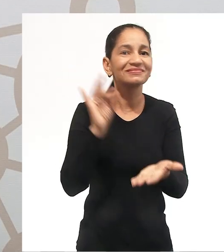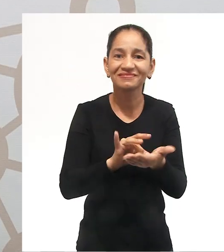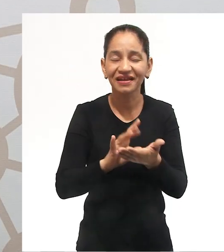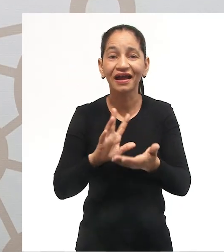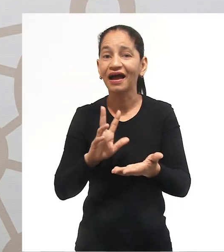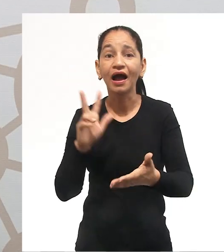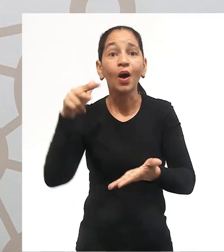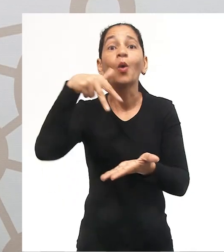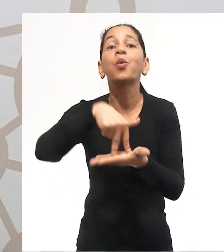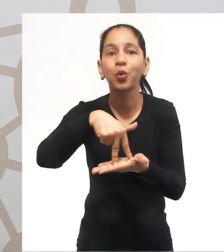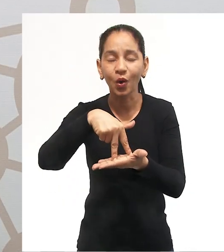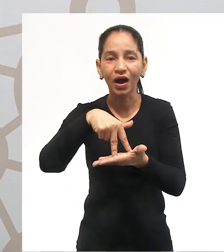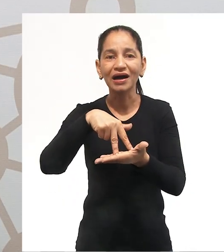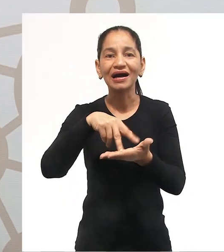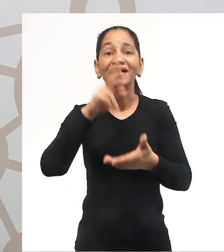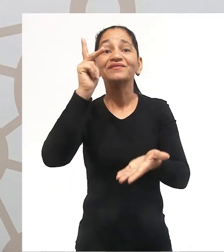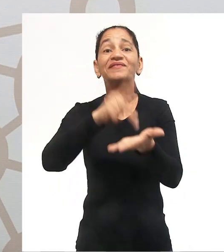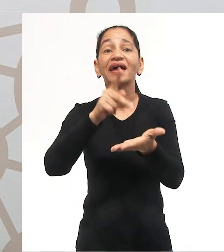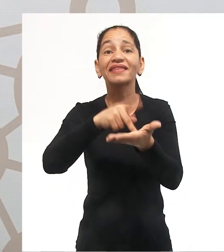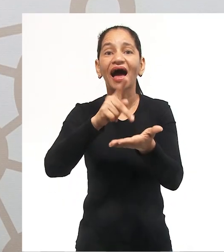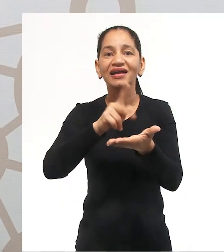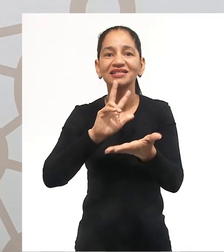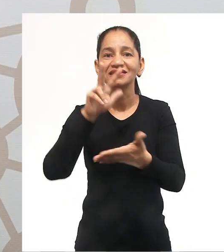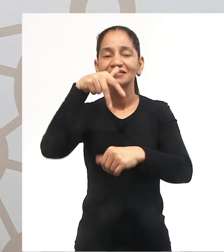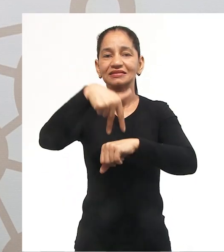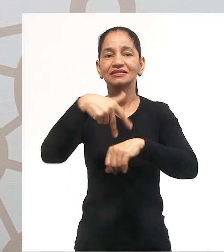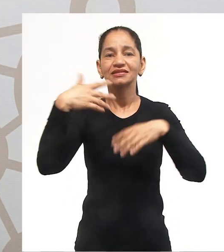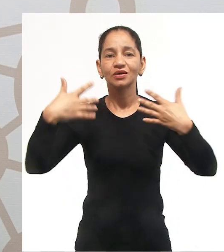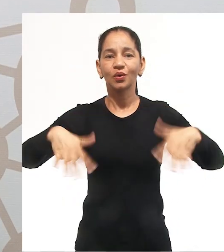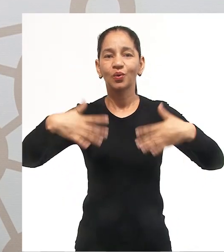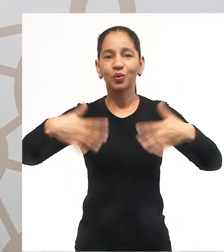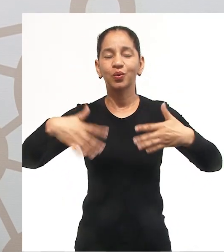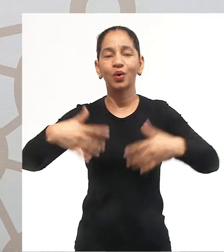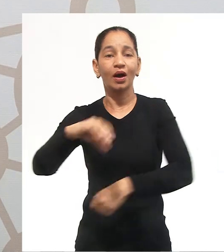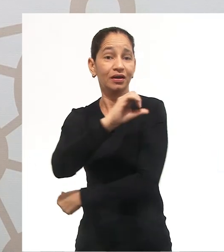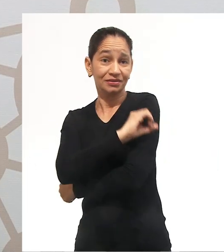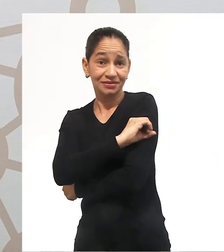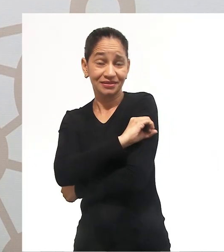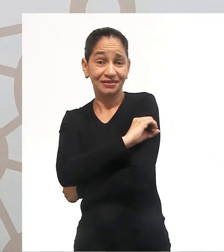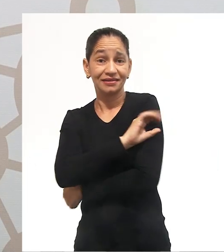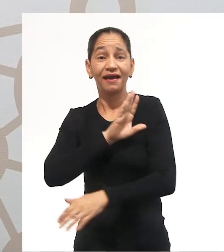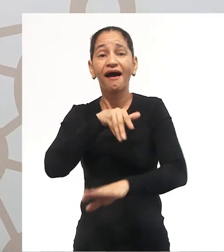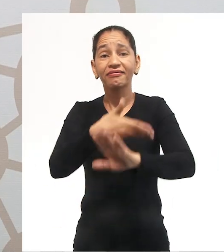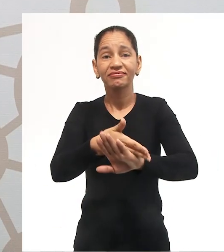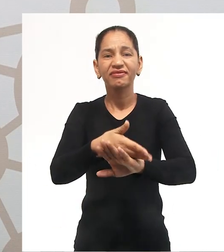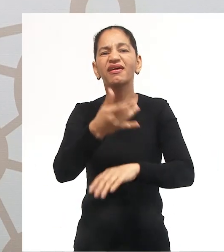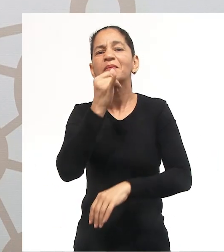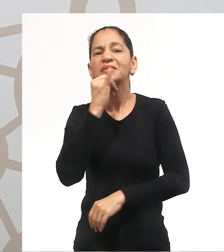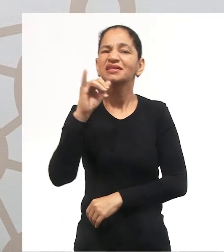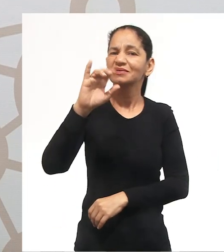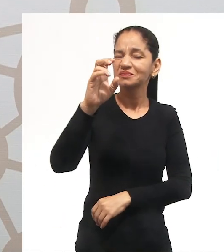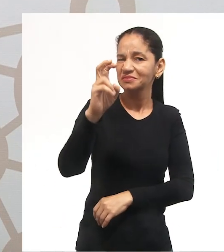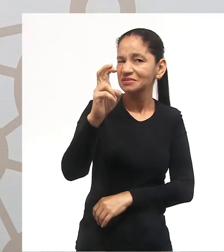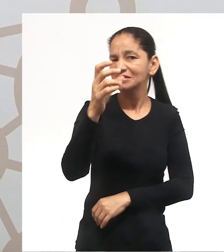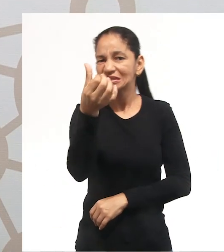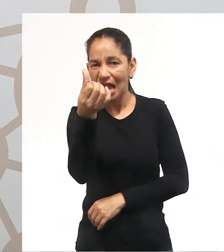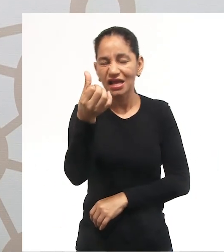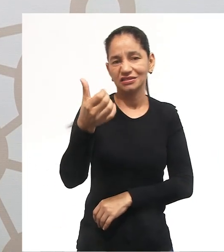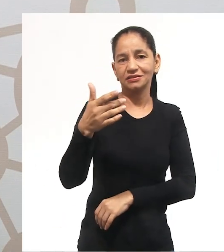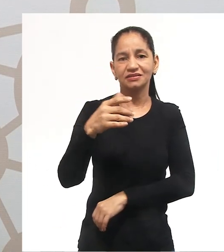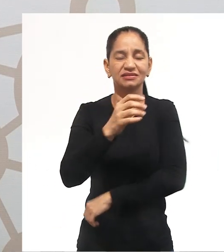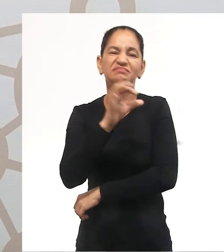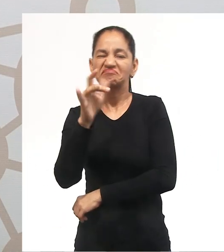real, né, Mildred? A gente percebeu, foi da creche até o pré-2, que aquilo ali sim é trabalho